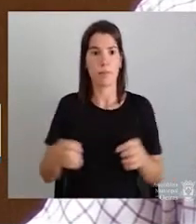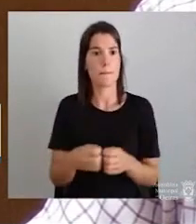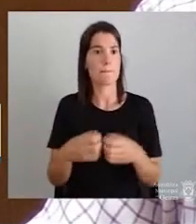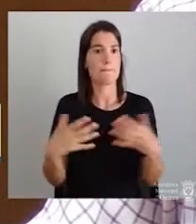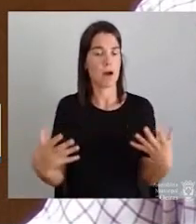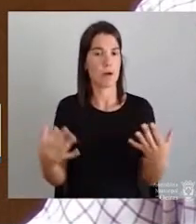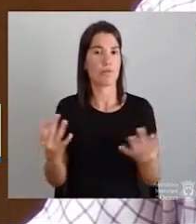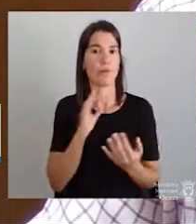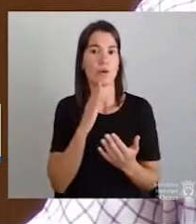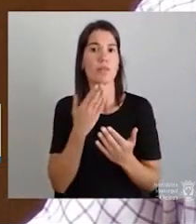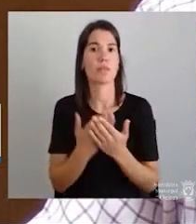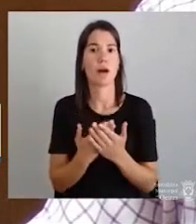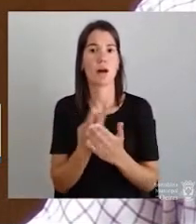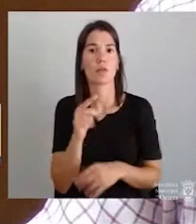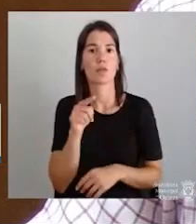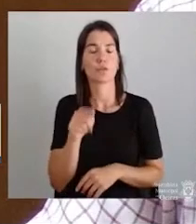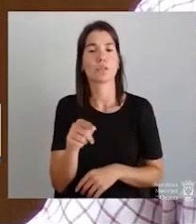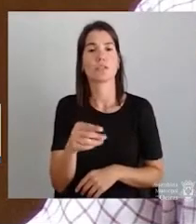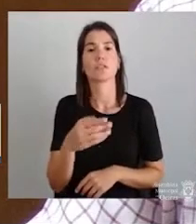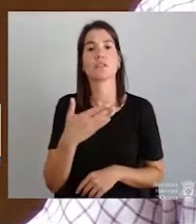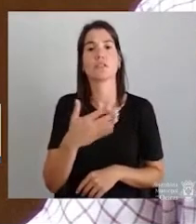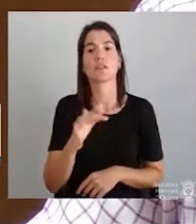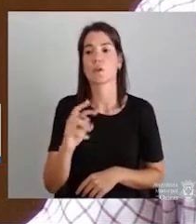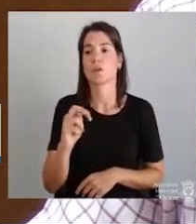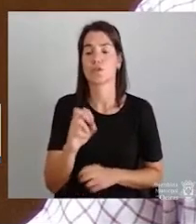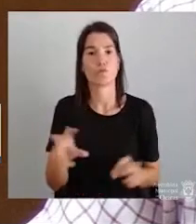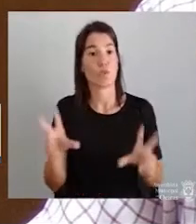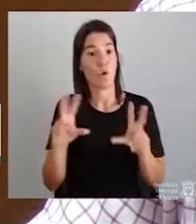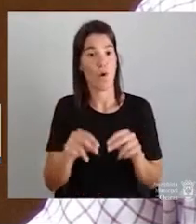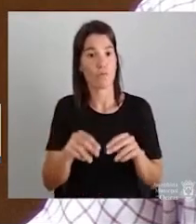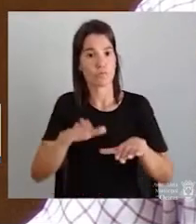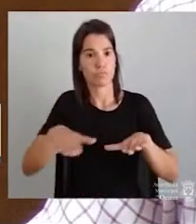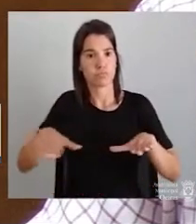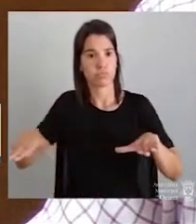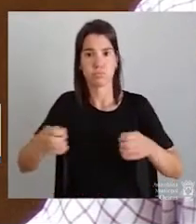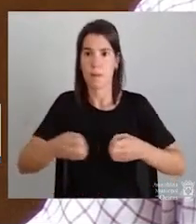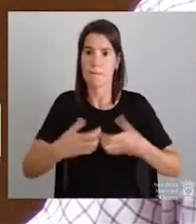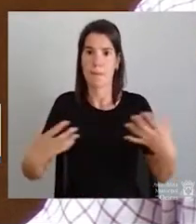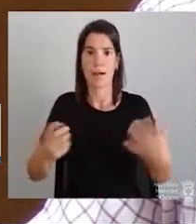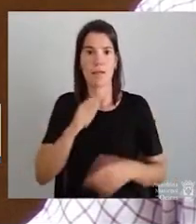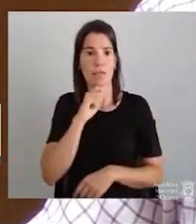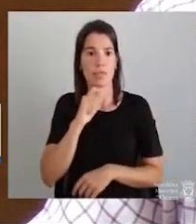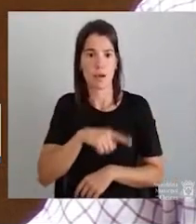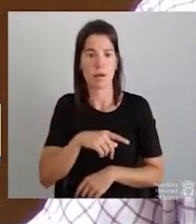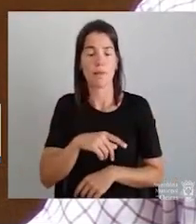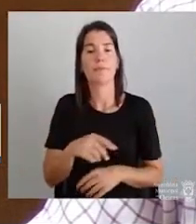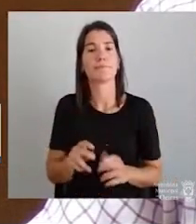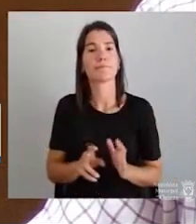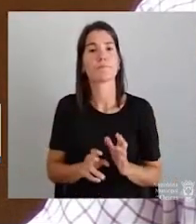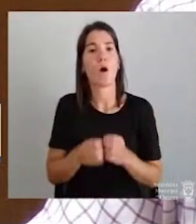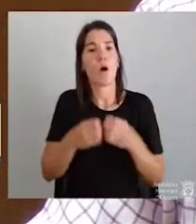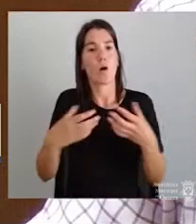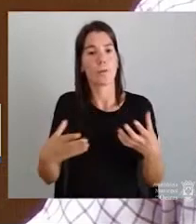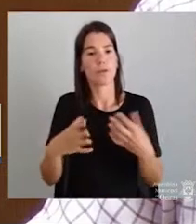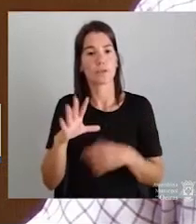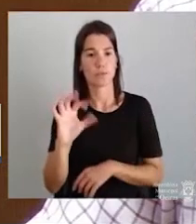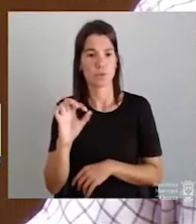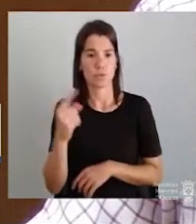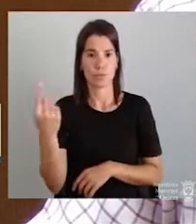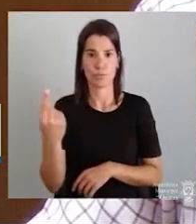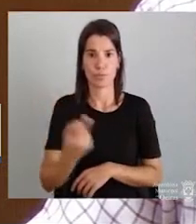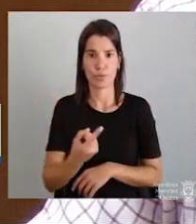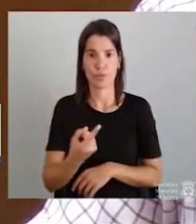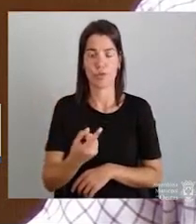de 2.143 novos lugares, um crescimento de 18,6%, passando a